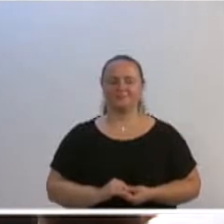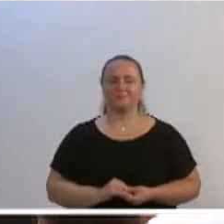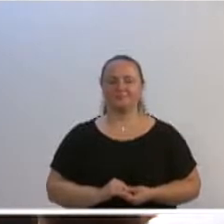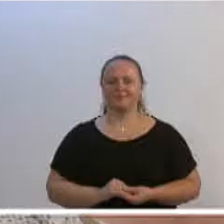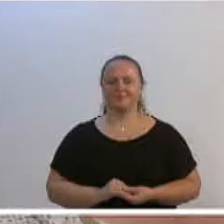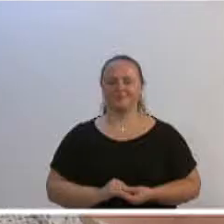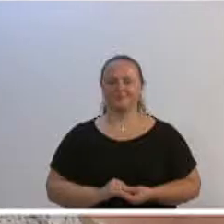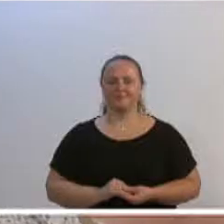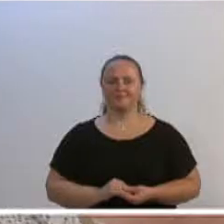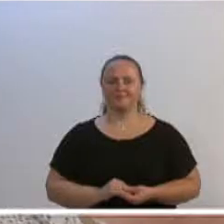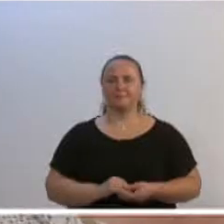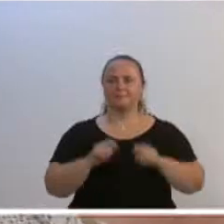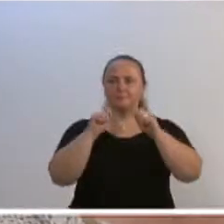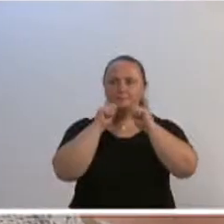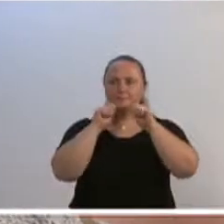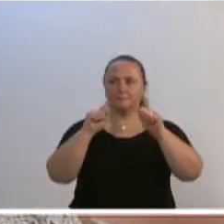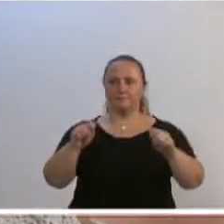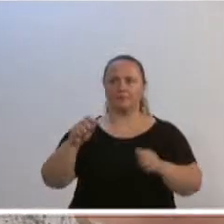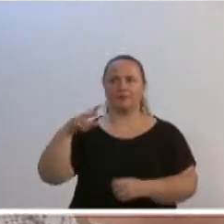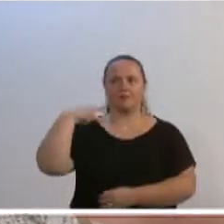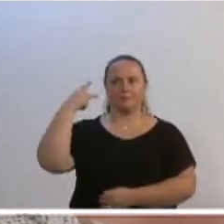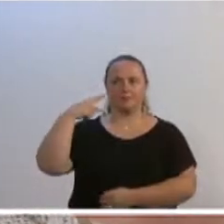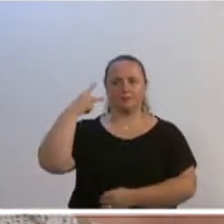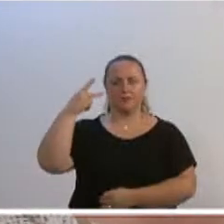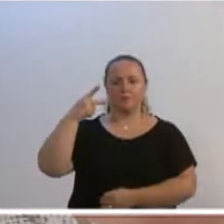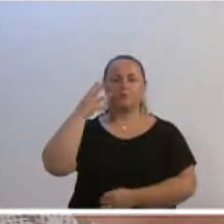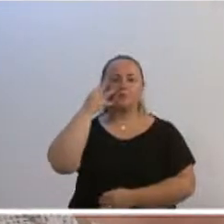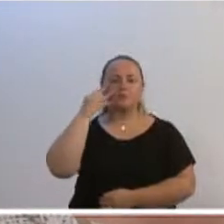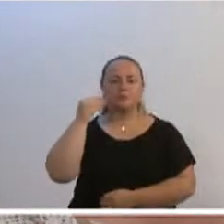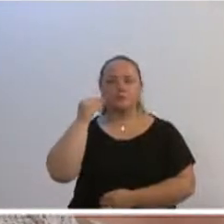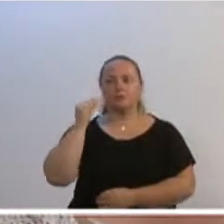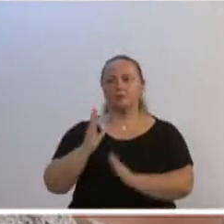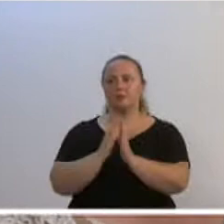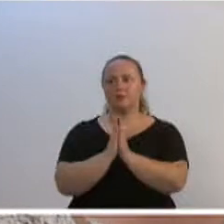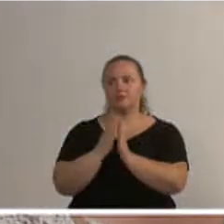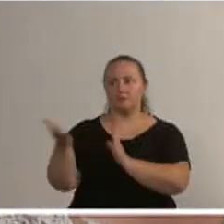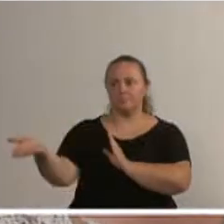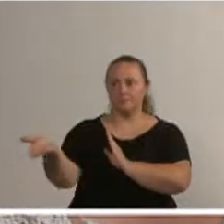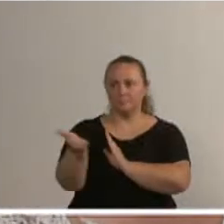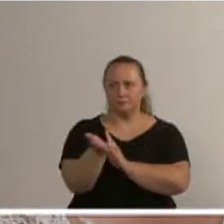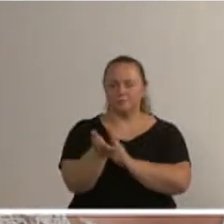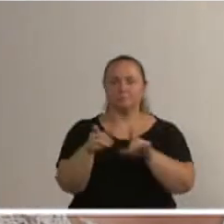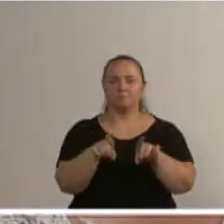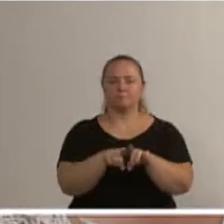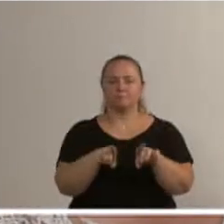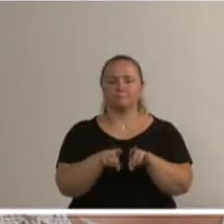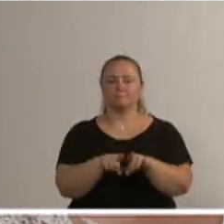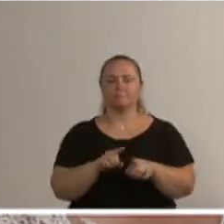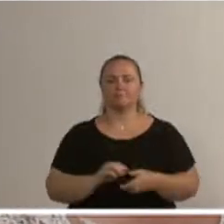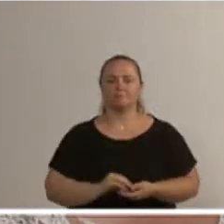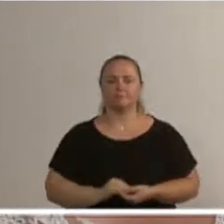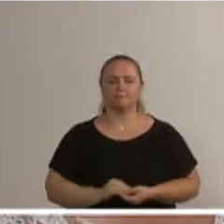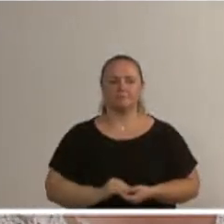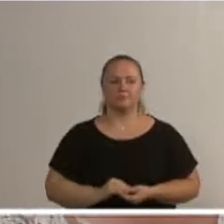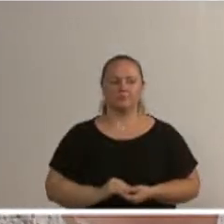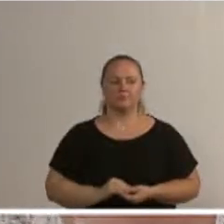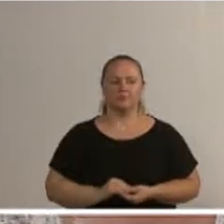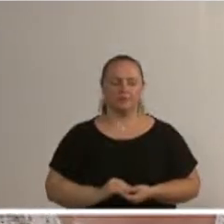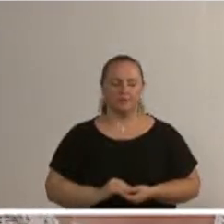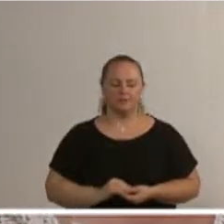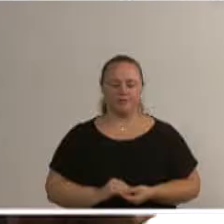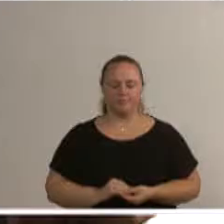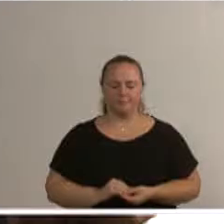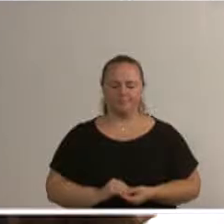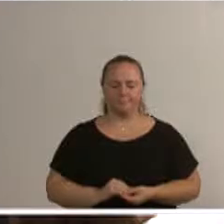O assessor do vereador Gilson de Souza, por favor, faça a frente aqui também no gabinete, na mesa de trabalho, se estiver aqui.